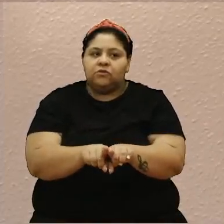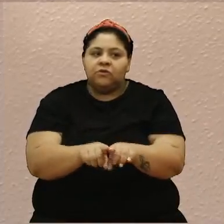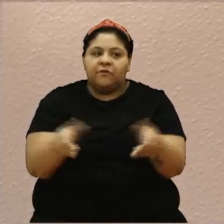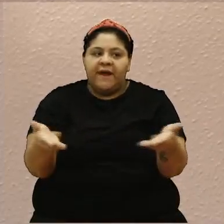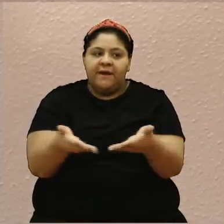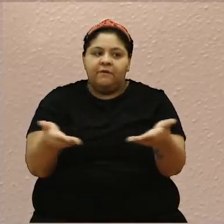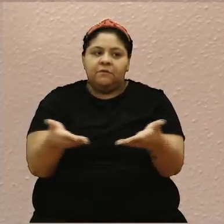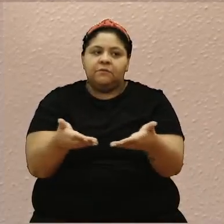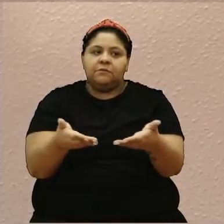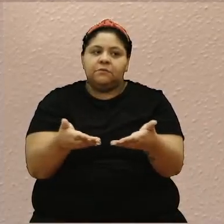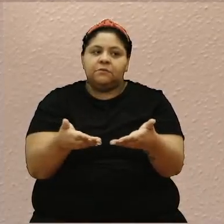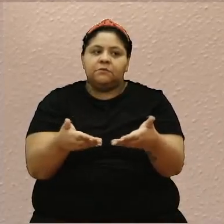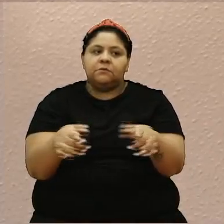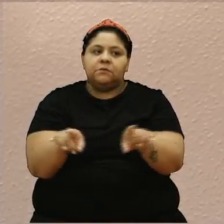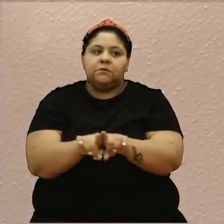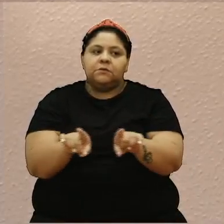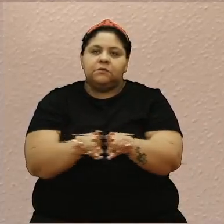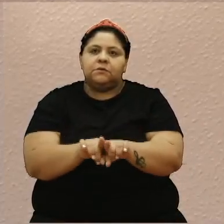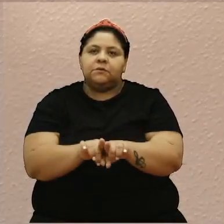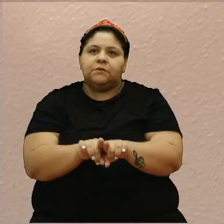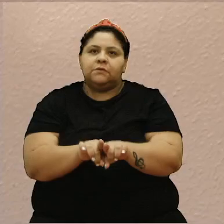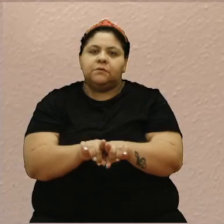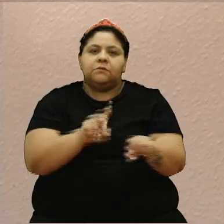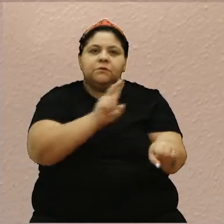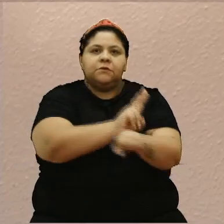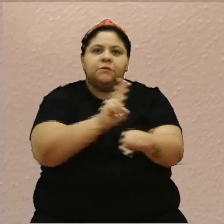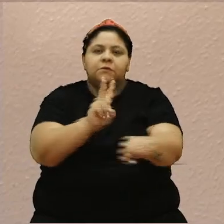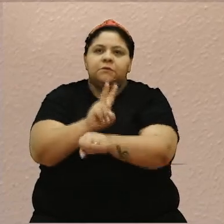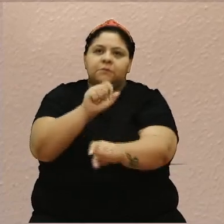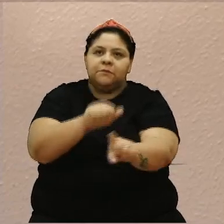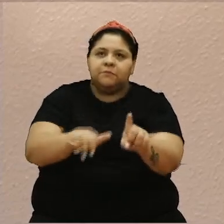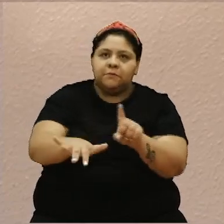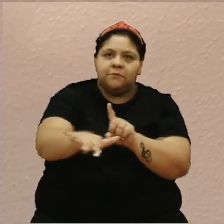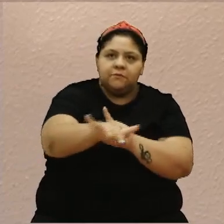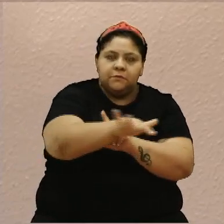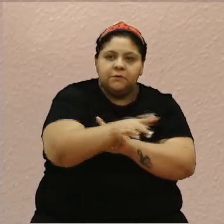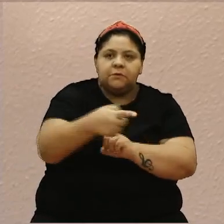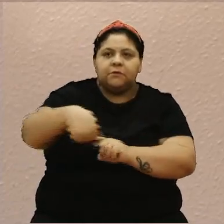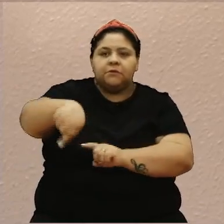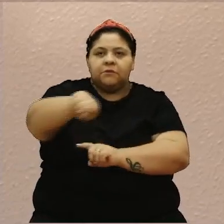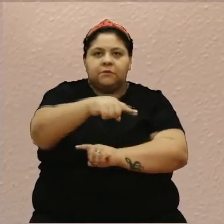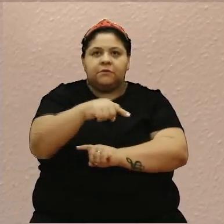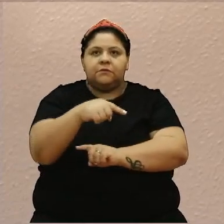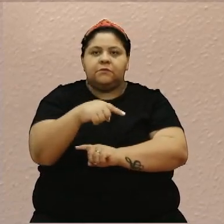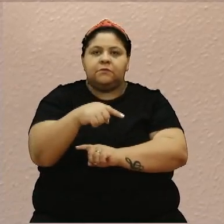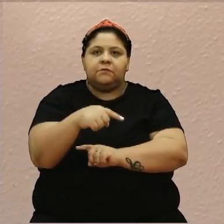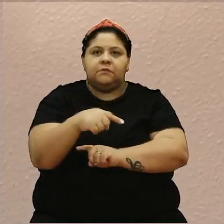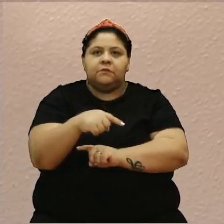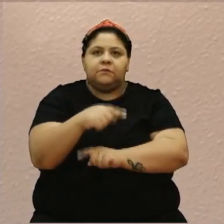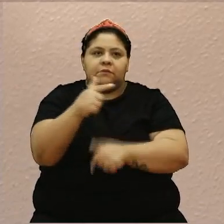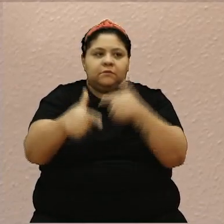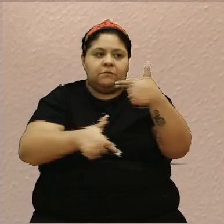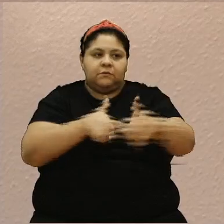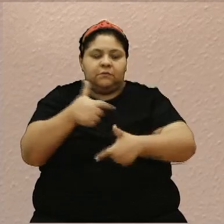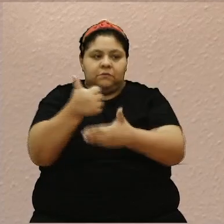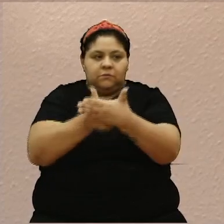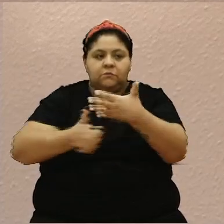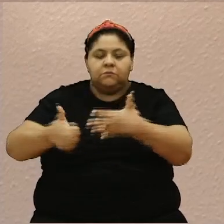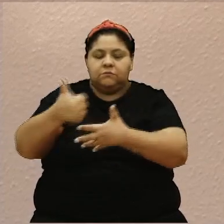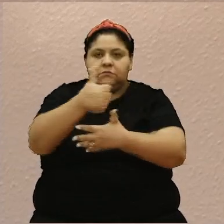aqui, de habitação, de segurança pública e proteção social, de saúde, o presidente da FASE e os servidores da assistência